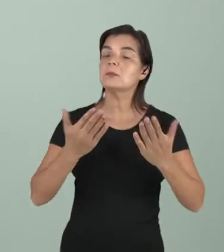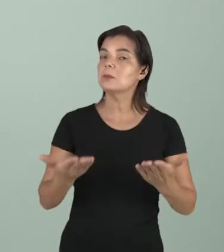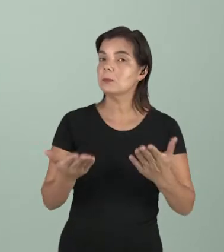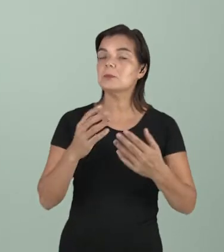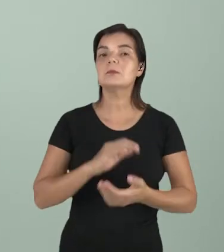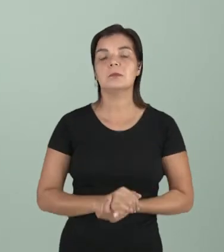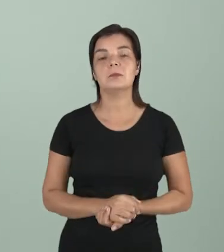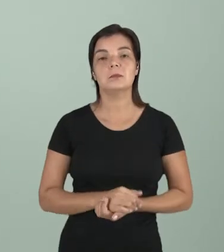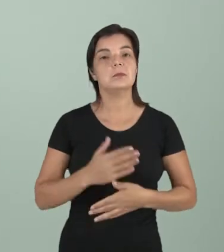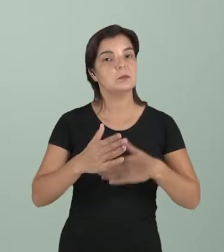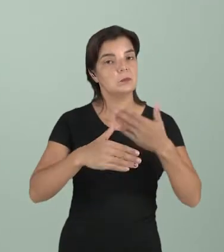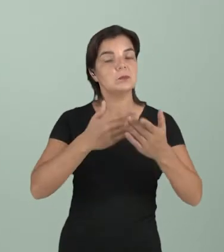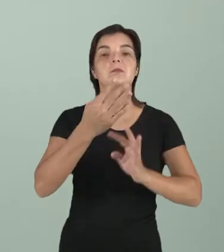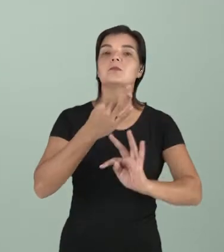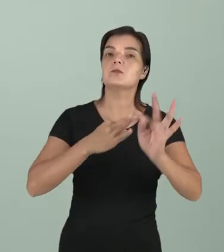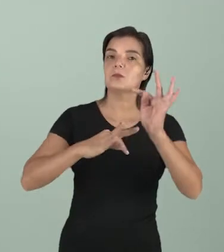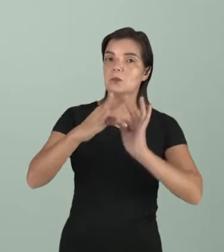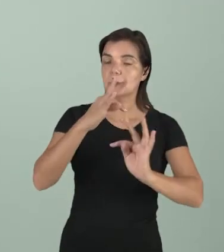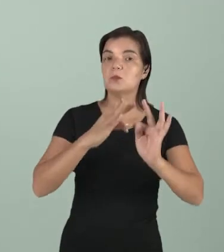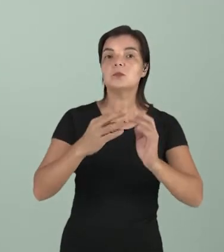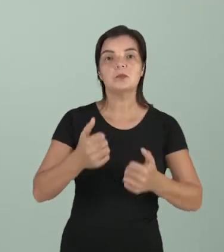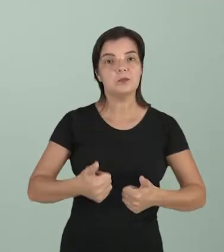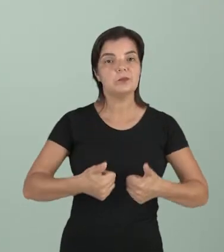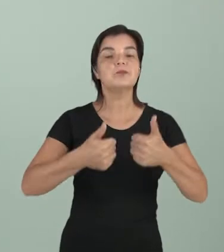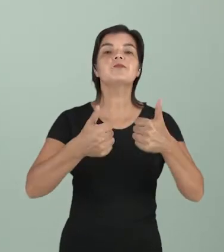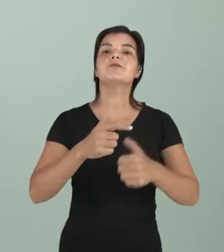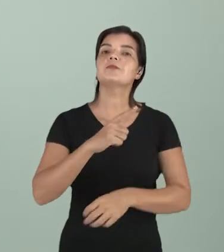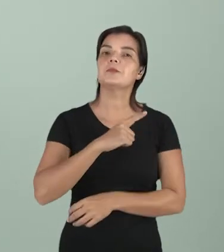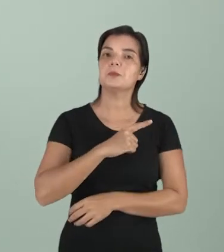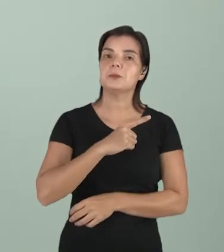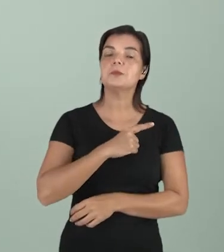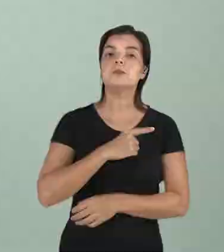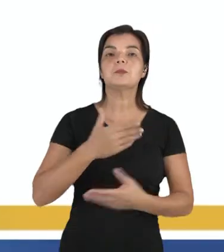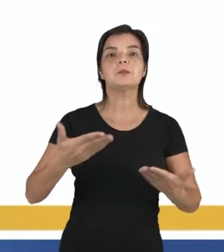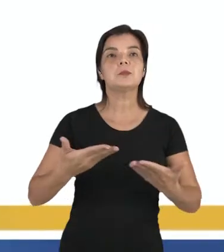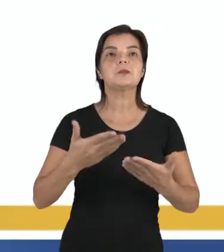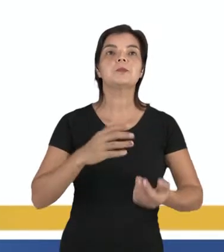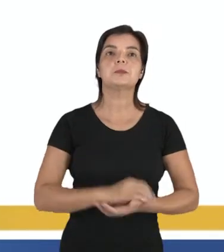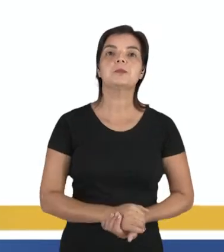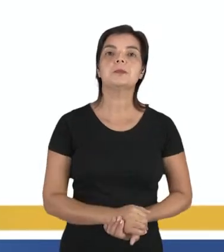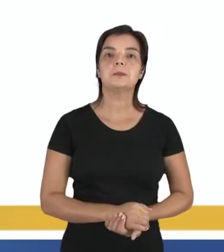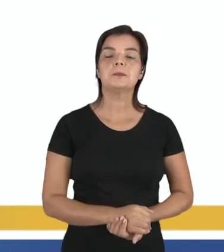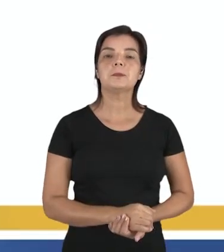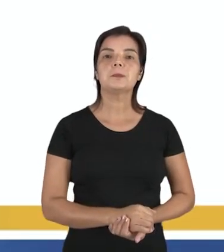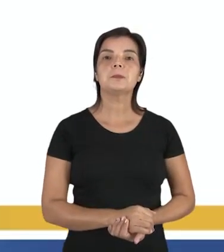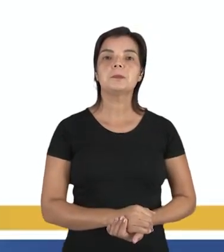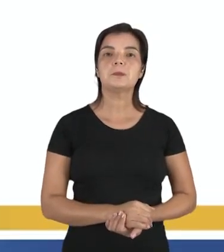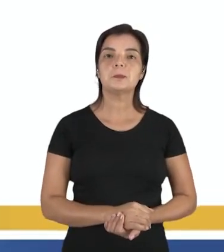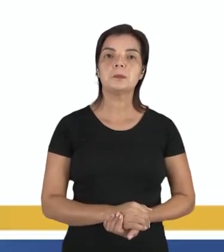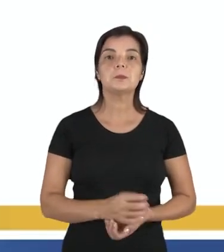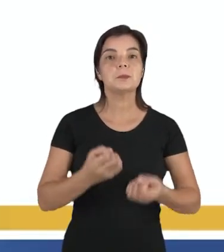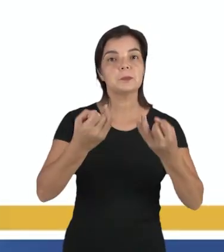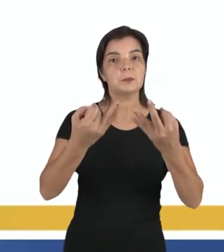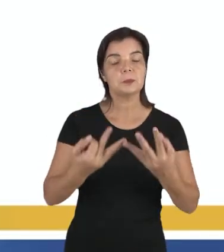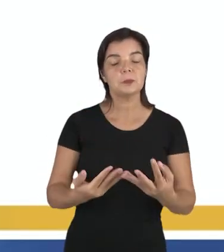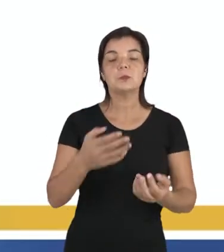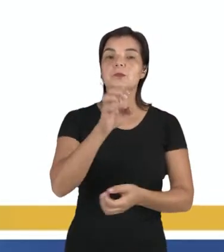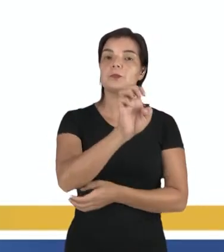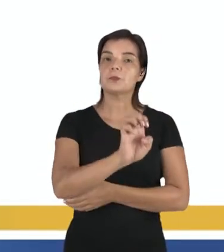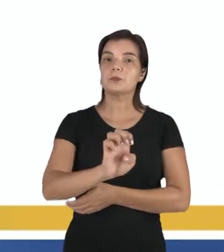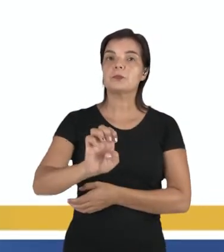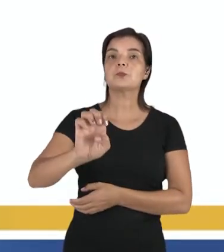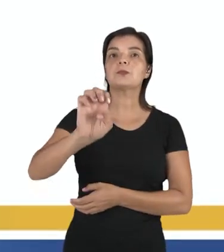um dos avanços tecnológicos muito positivos que nós temos na nossa atualidade. E aí, falando